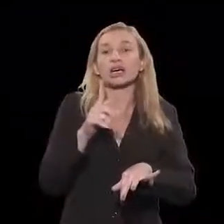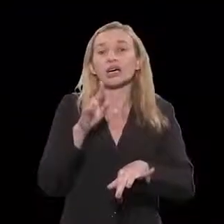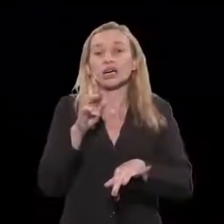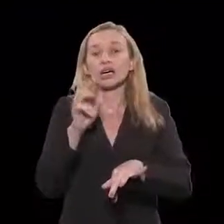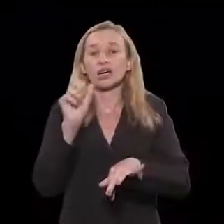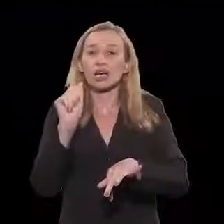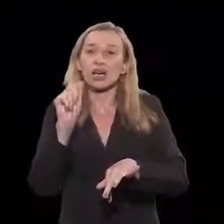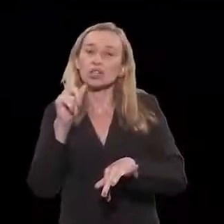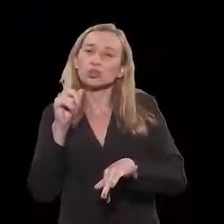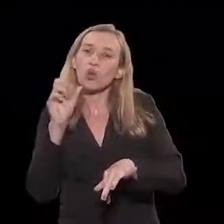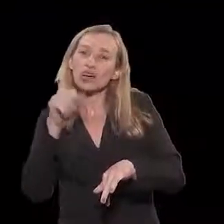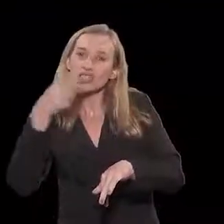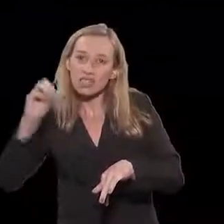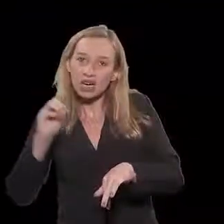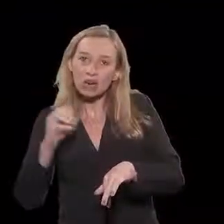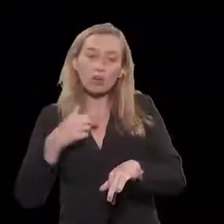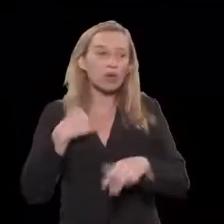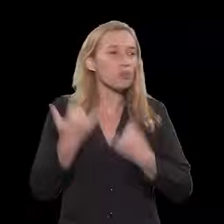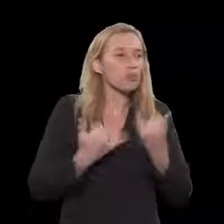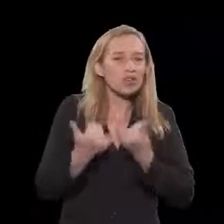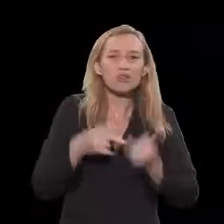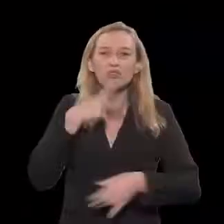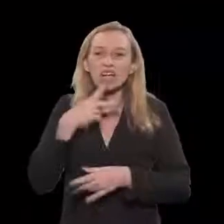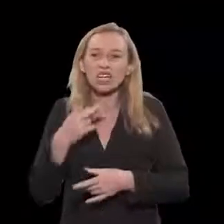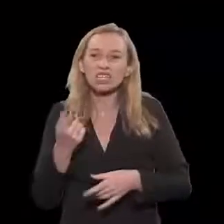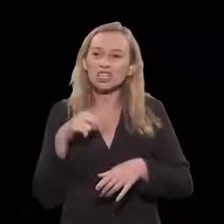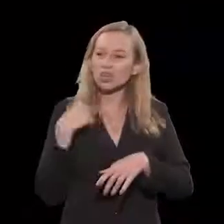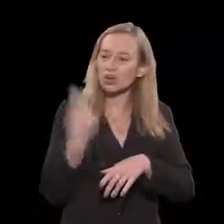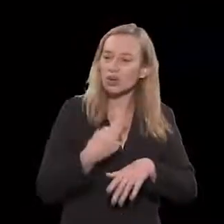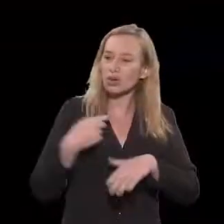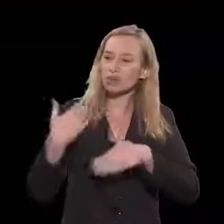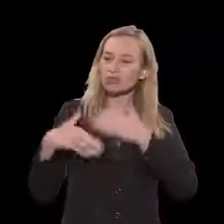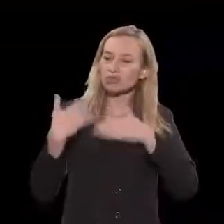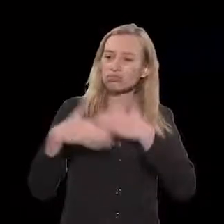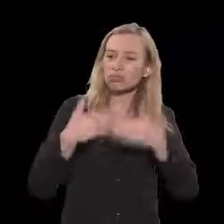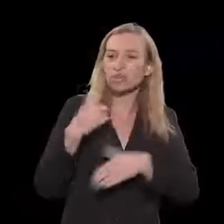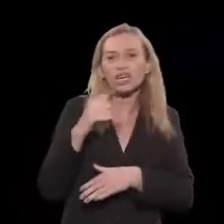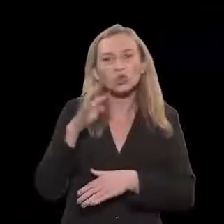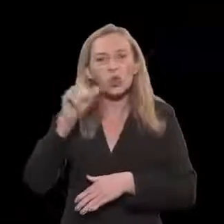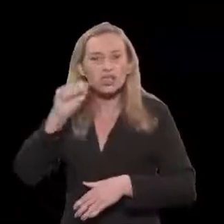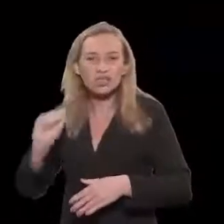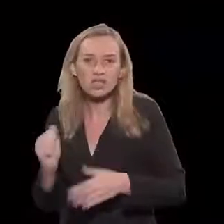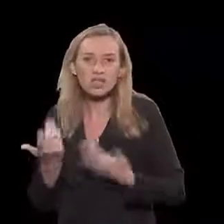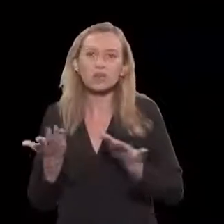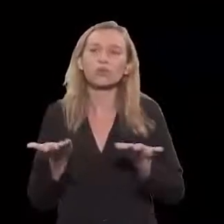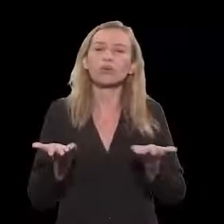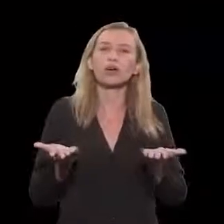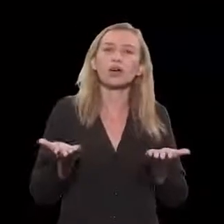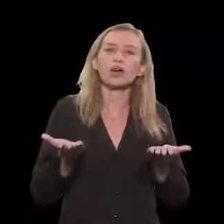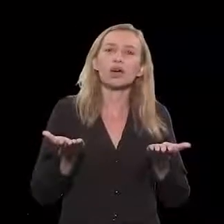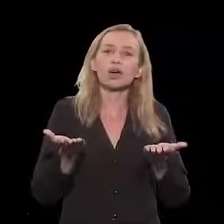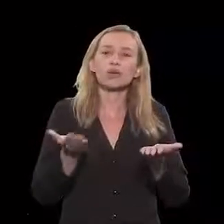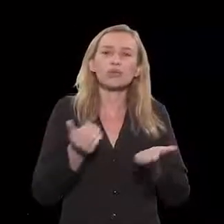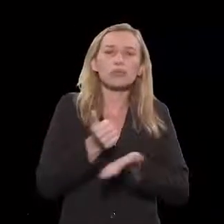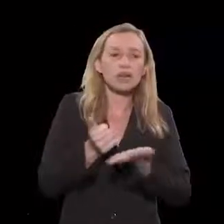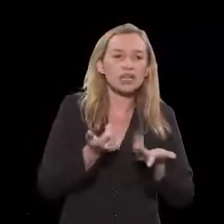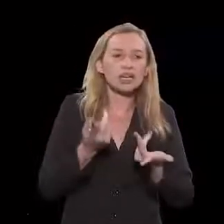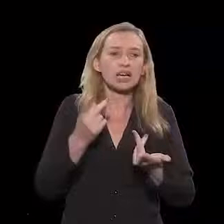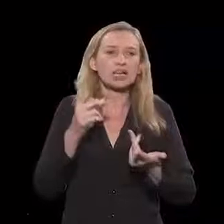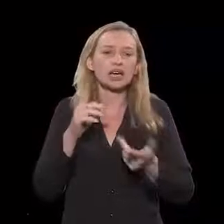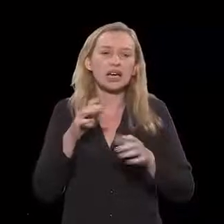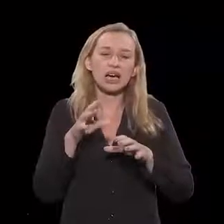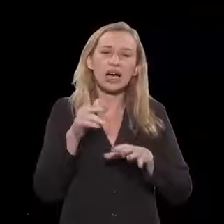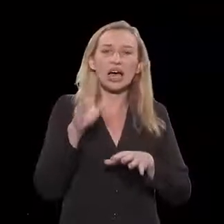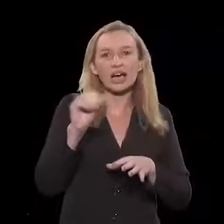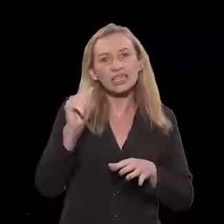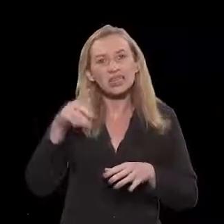termino minha graduação, eu brinco dizendo que a gente vem durante toda a graduação muito tutelada, né, pela